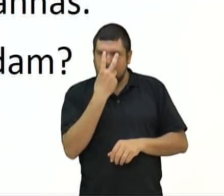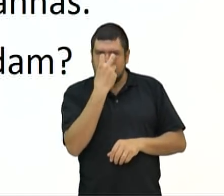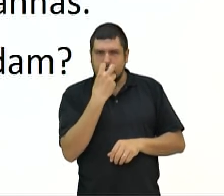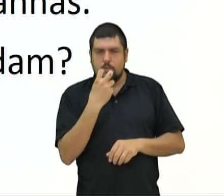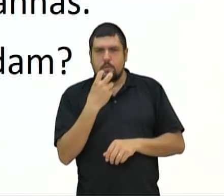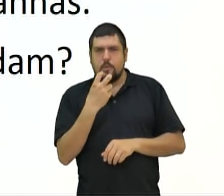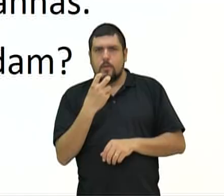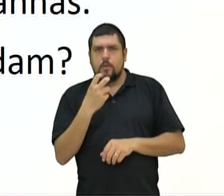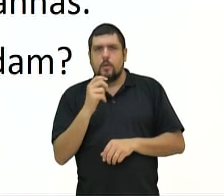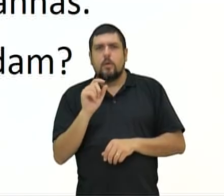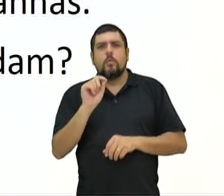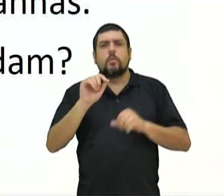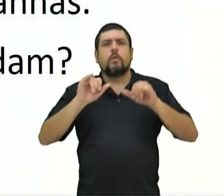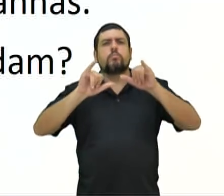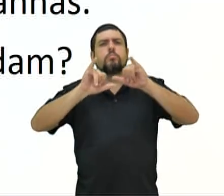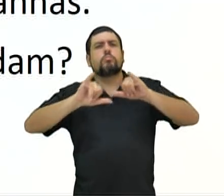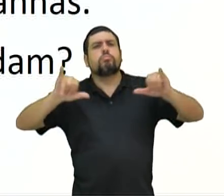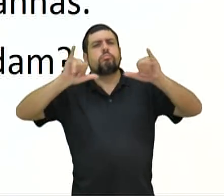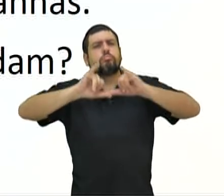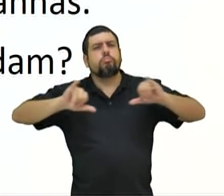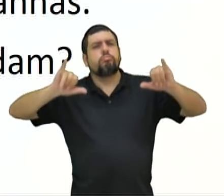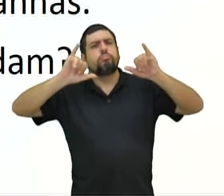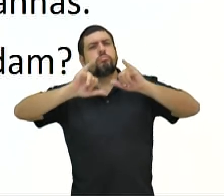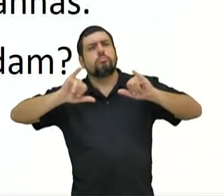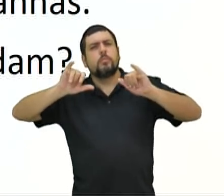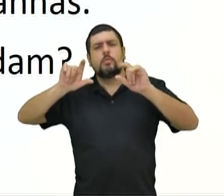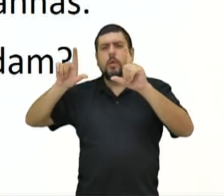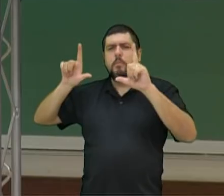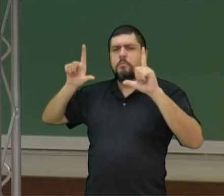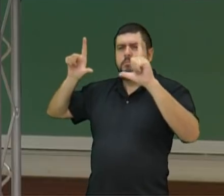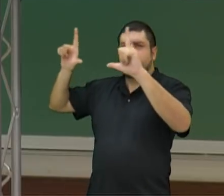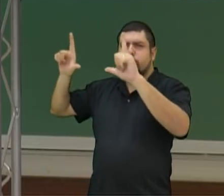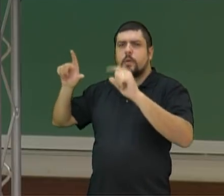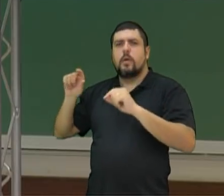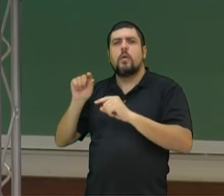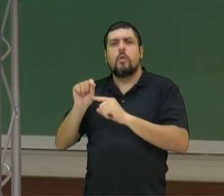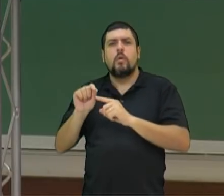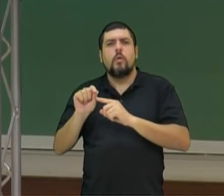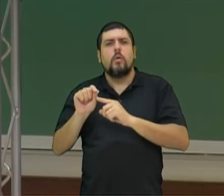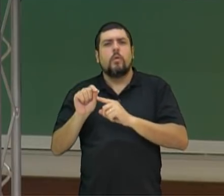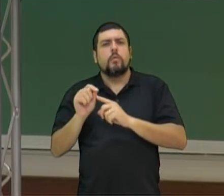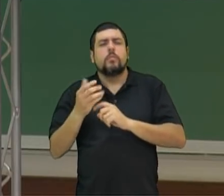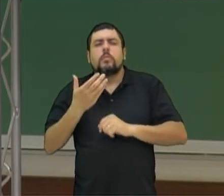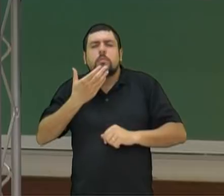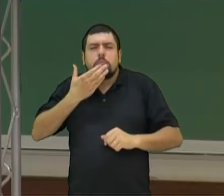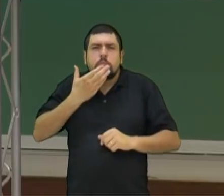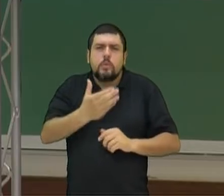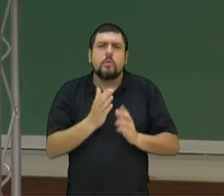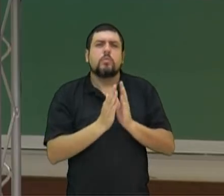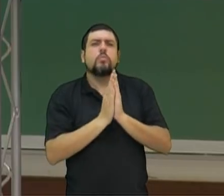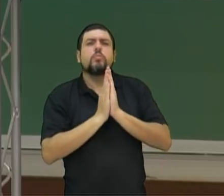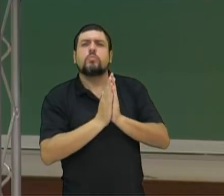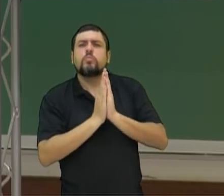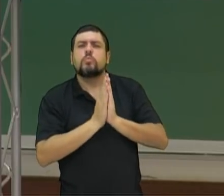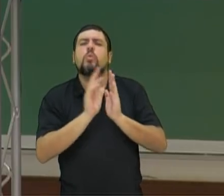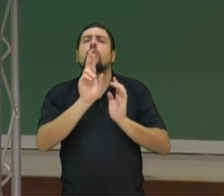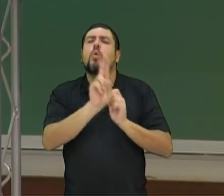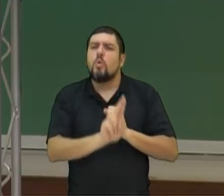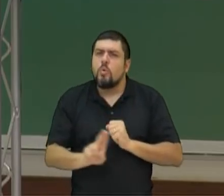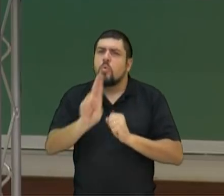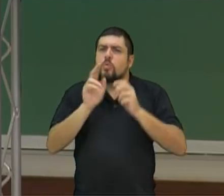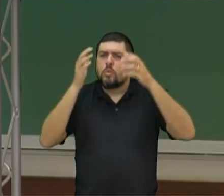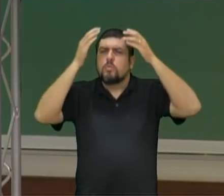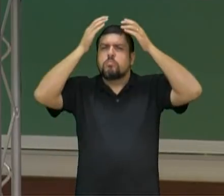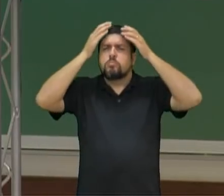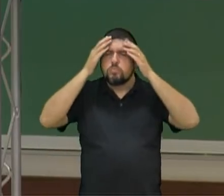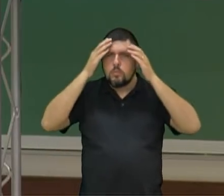alguma campanha falando com as pessoas, né, com os motociclistas, para usarem capacete? Vocês perceberam que o capacete